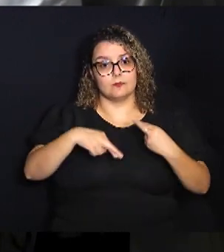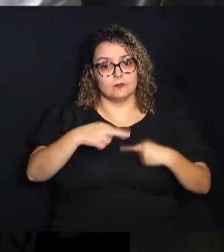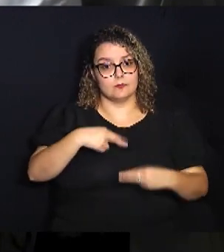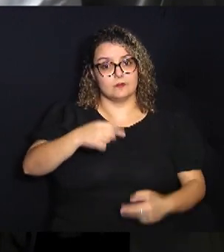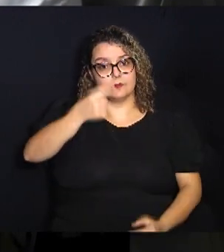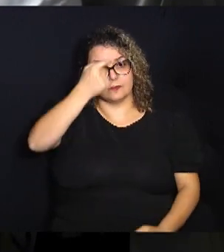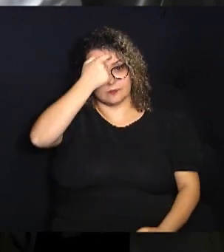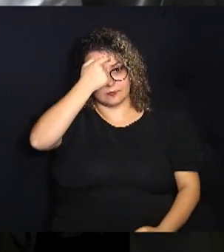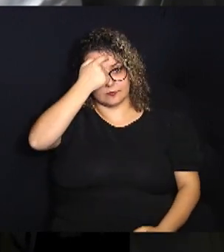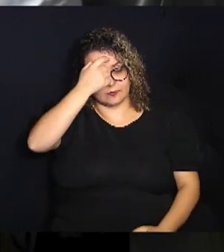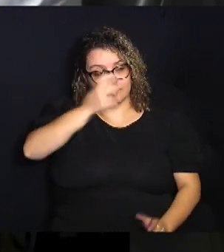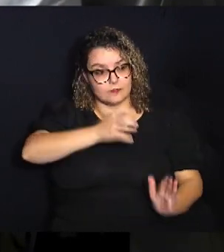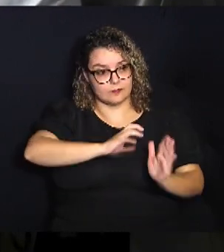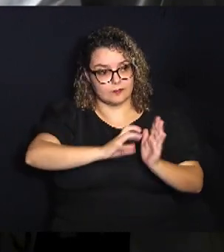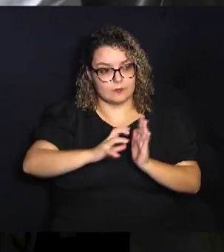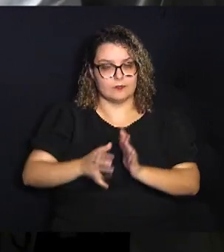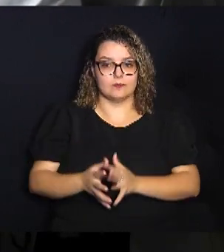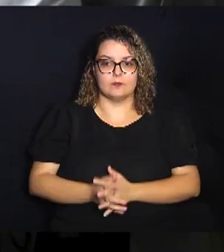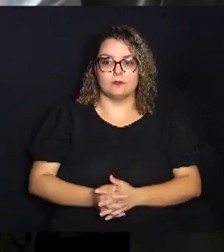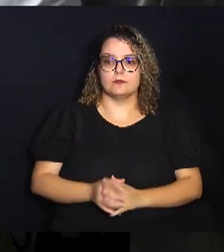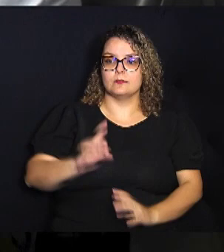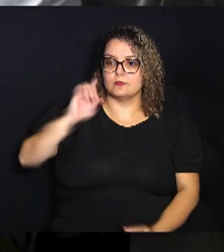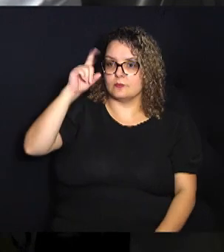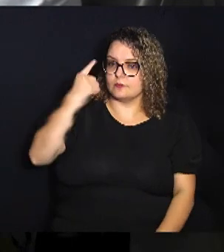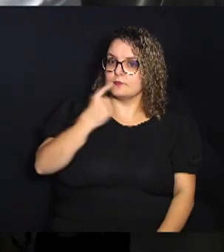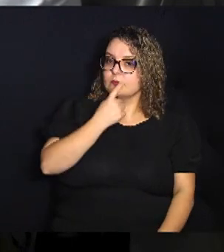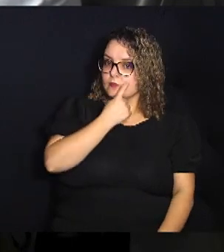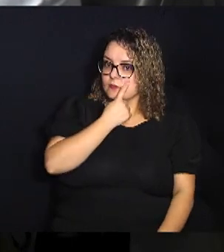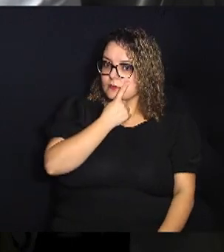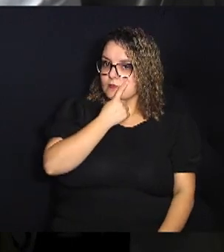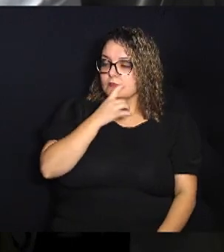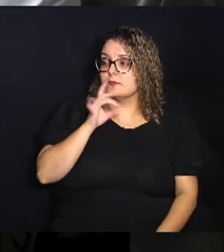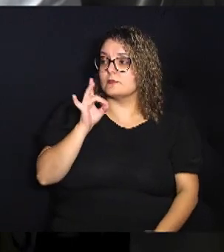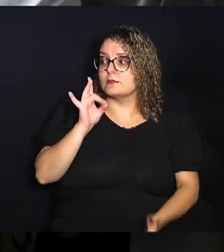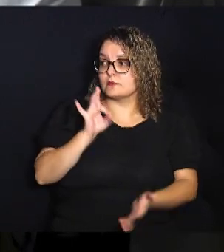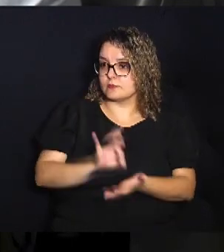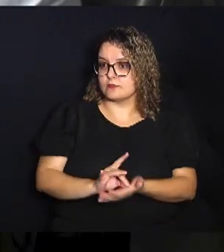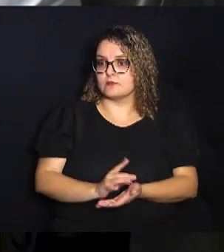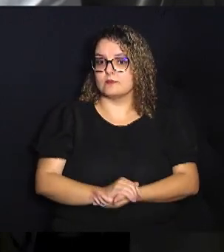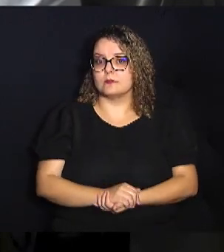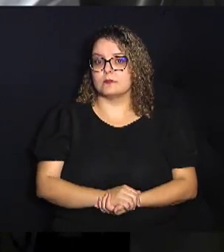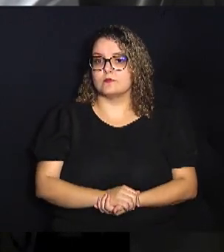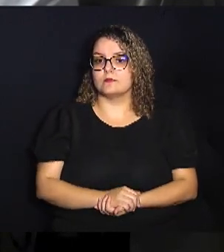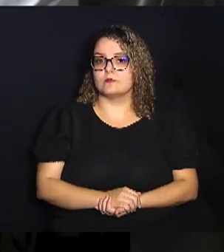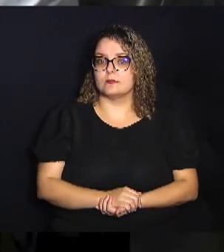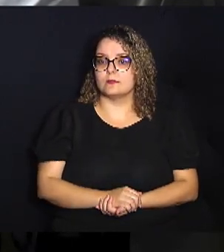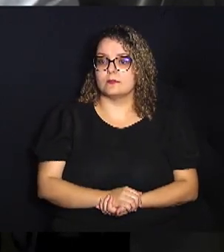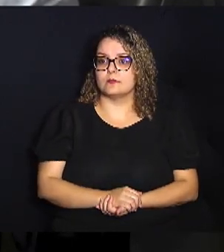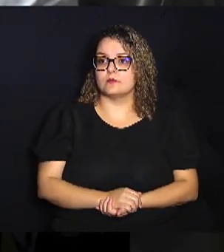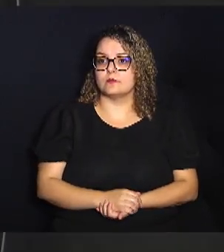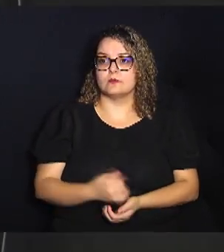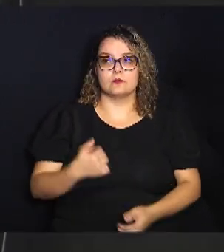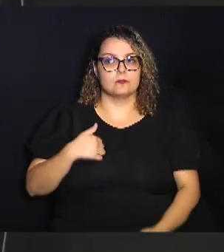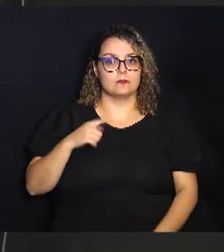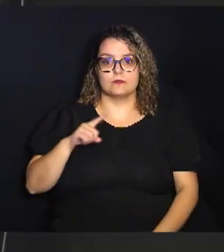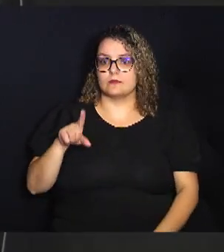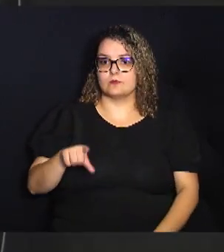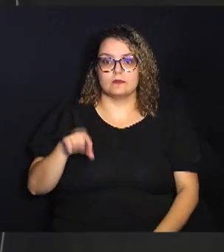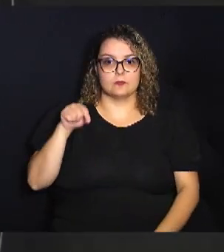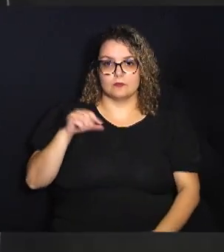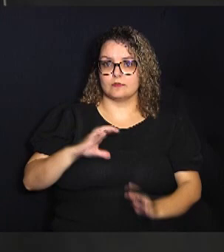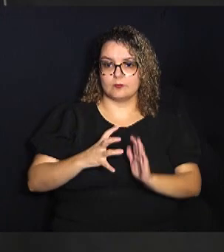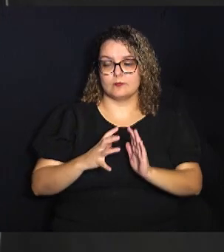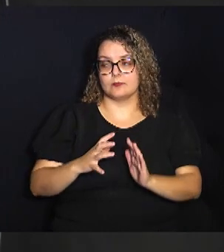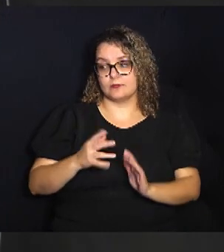consciência partidária? Mirla, na realidade, eu não escolhi o partido, eu costumo dizer que o